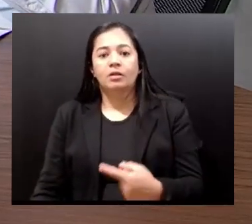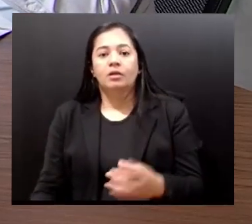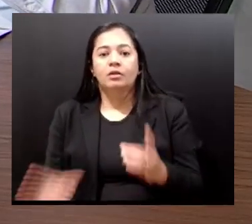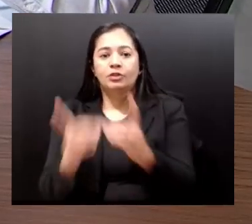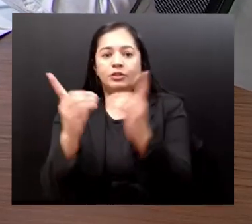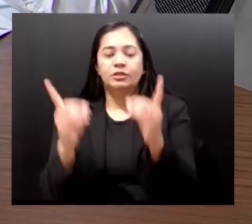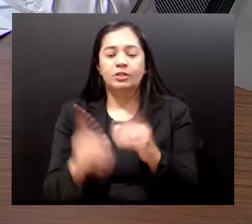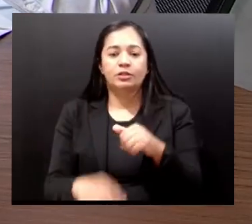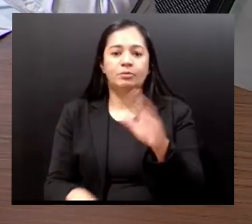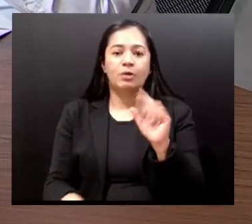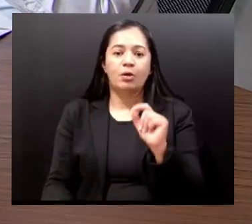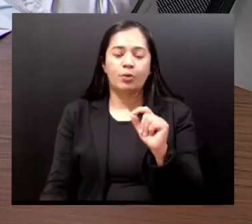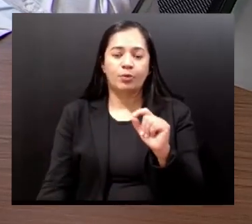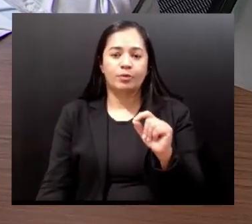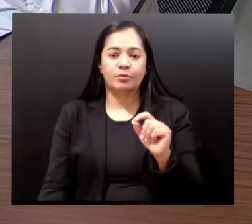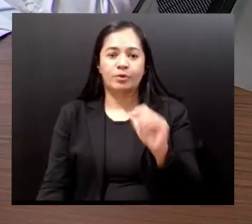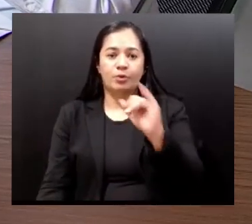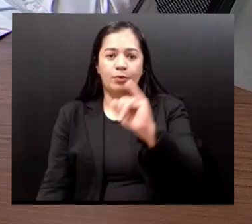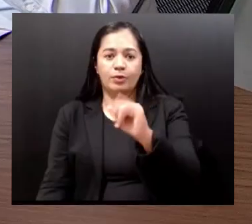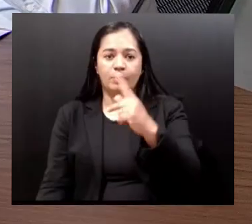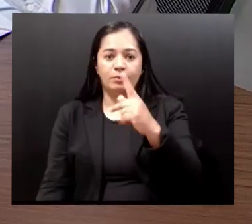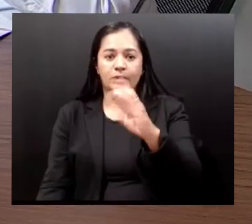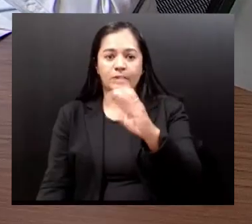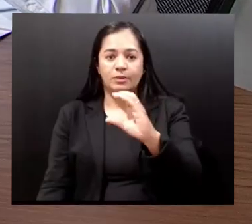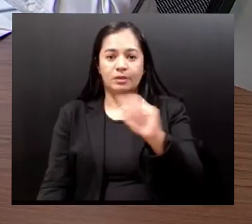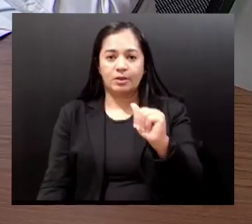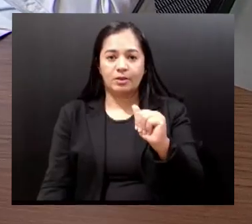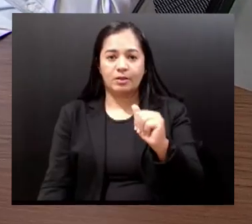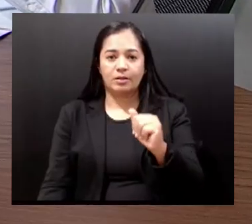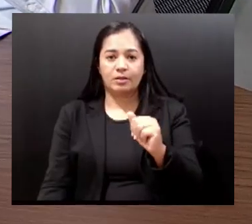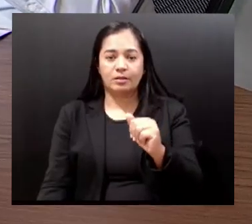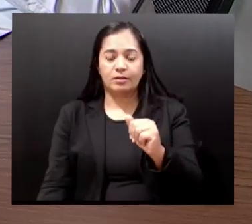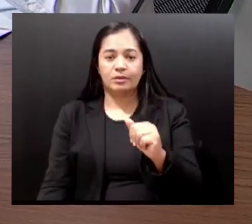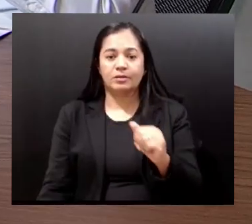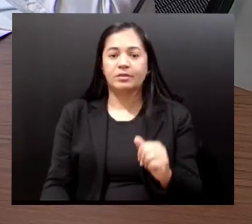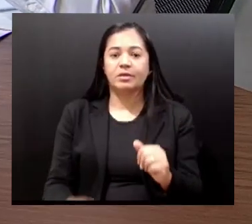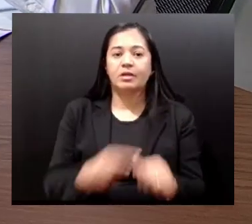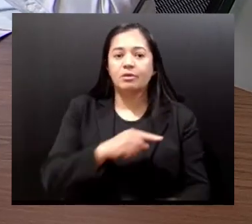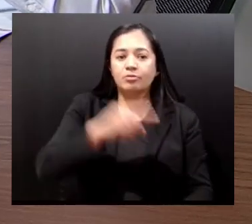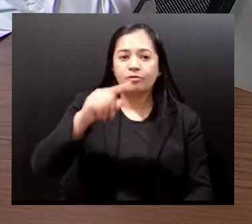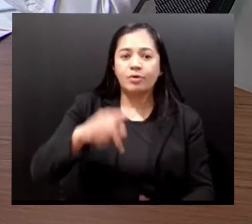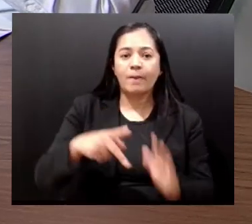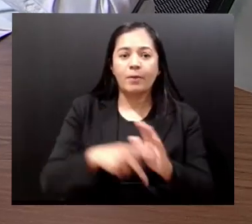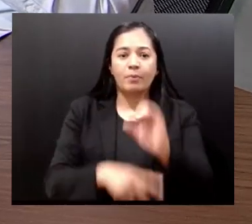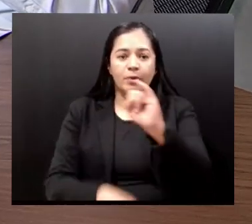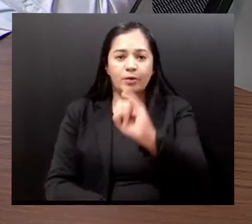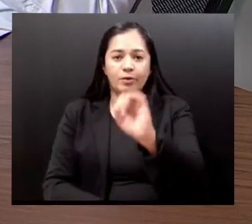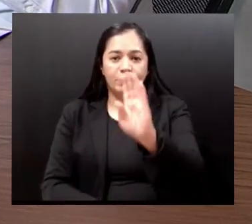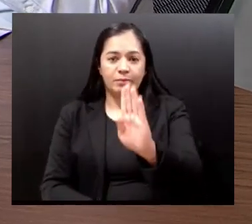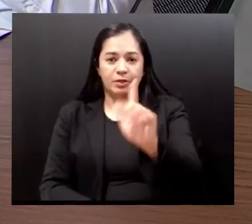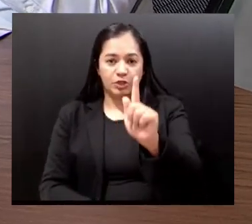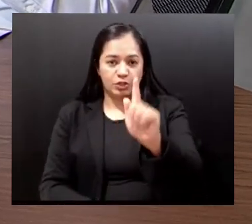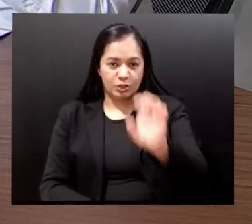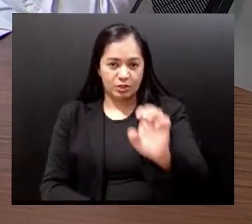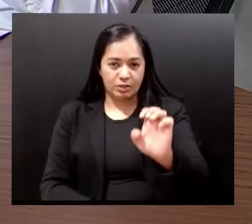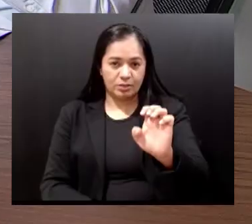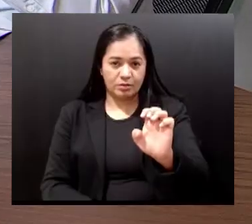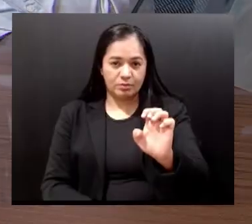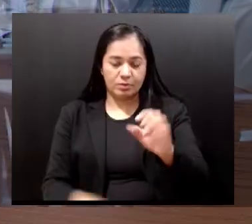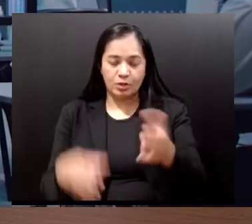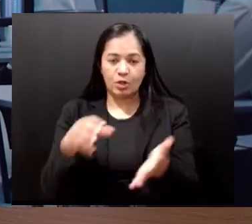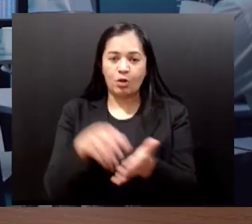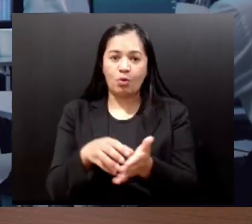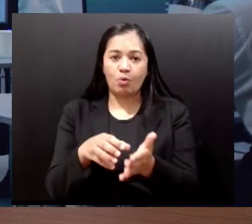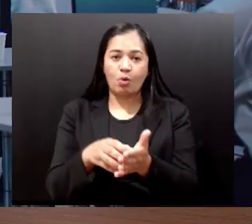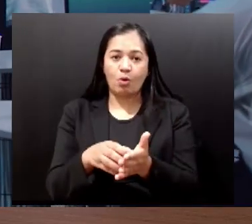o IPCA ele é medido pelo IBGE. Então, o Instituto Brasileiro de Geografia e Estatística, então ele é um órgão do governo, ele